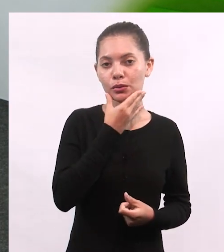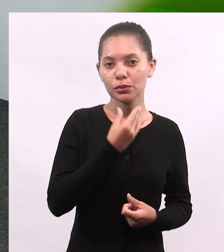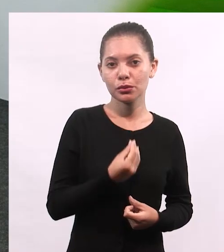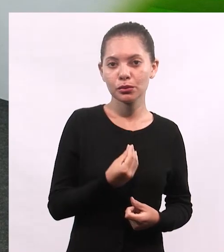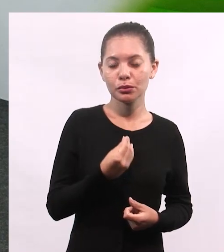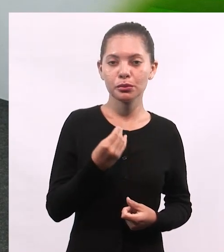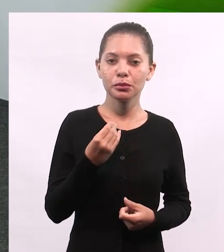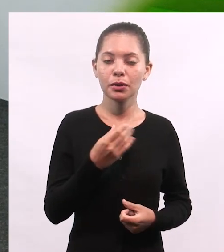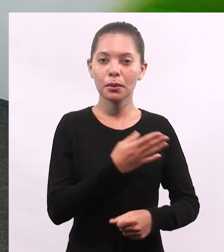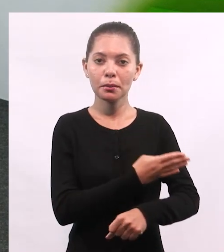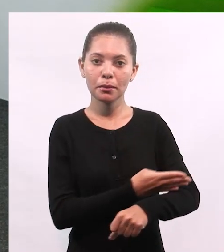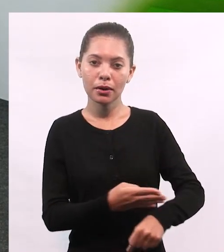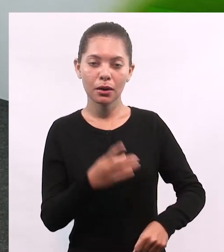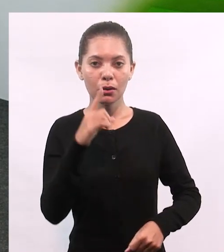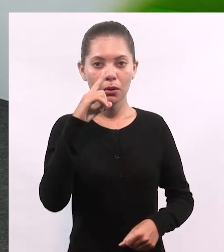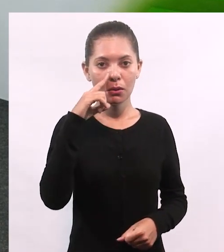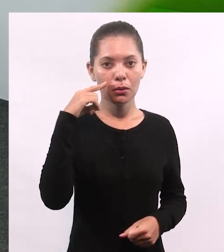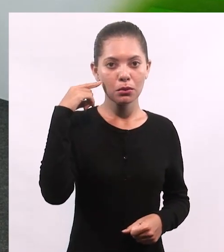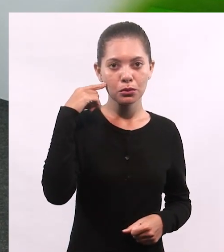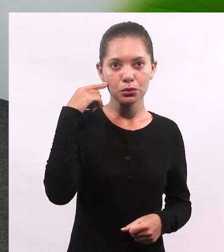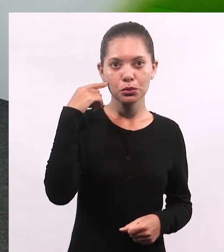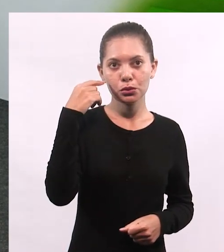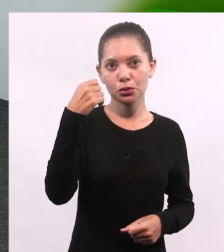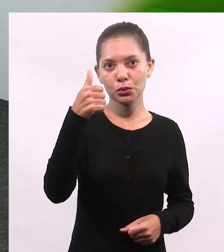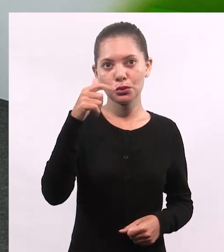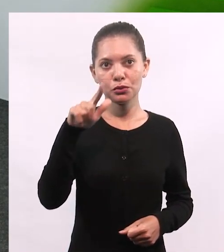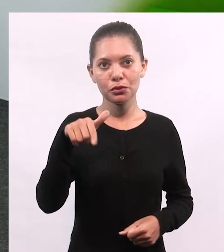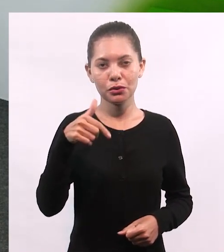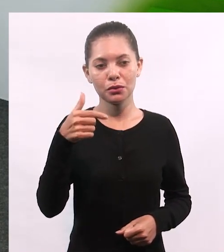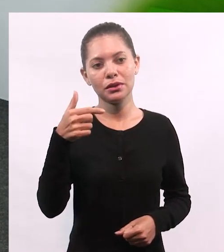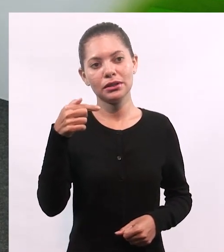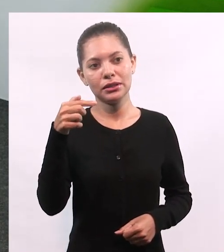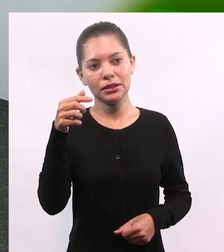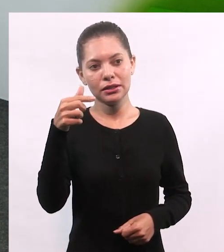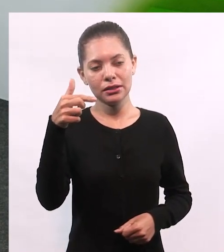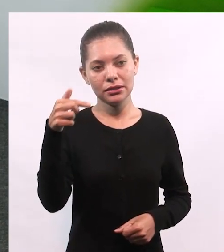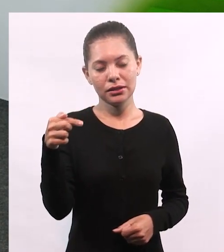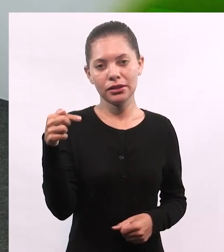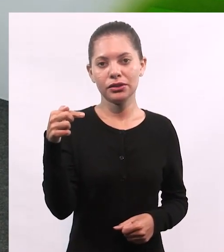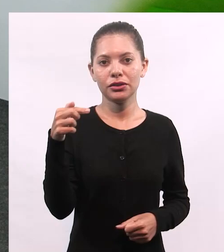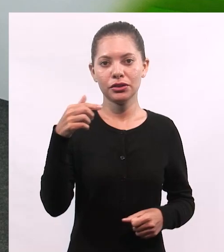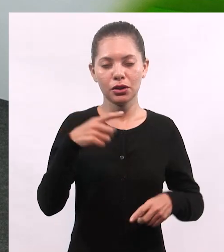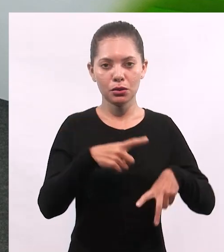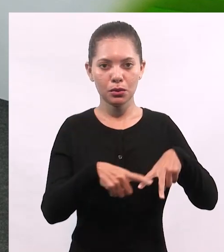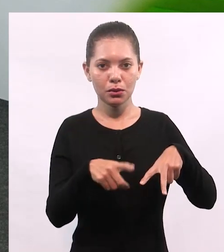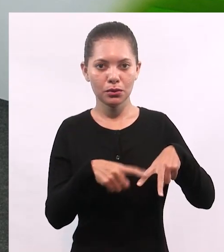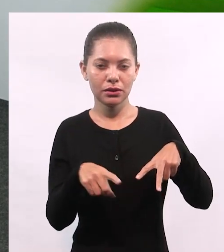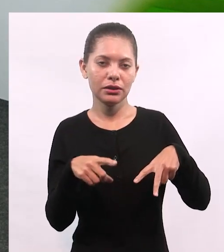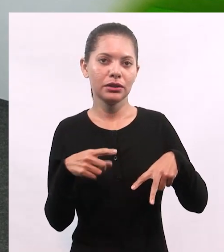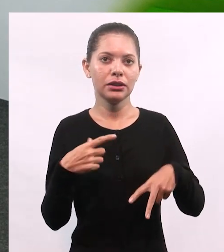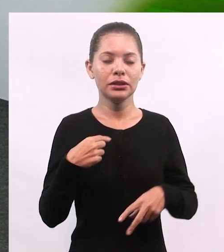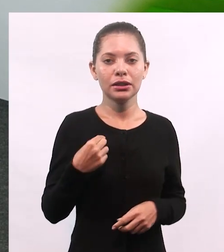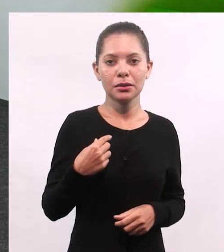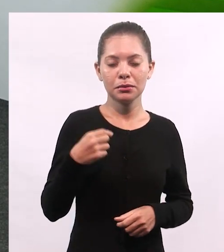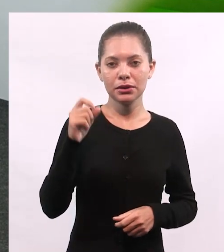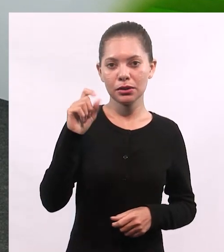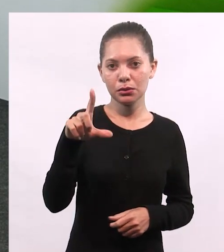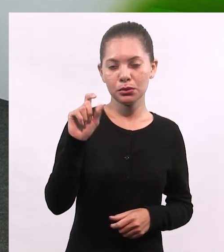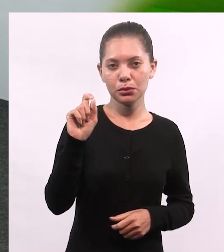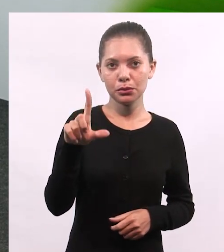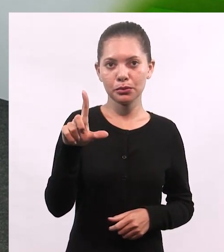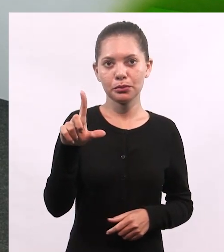homem branco, loiro, 1,77 m, estou trajando uma calça jeans, uma camisa azul escuro